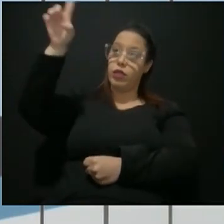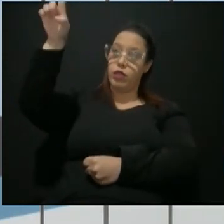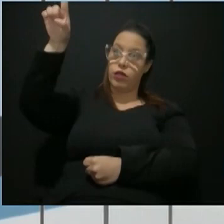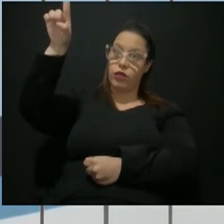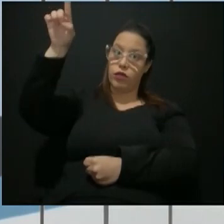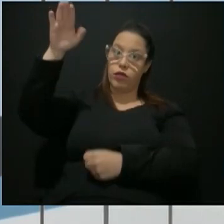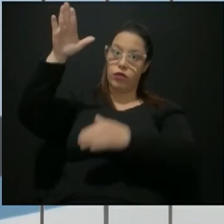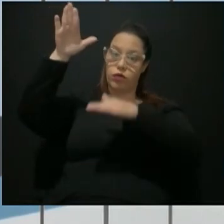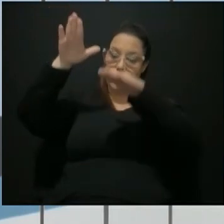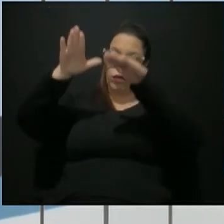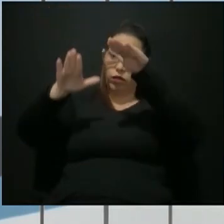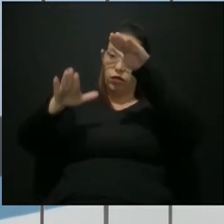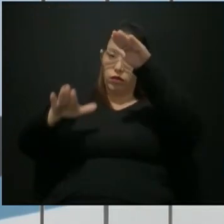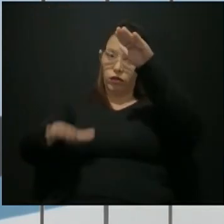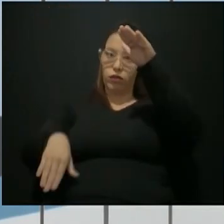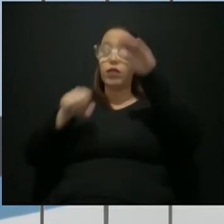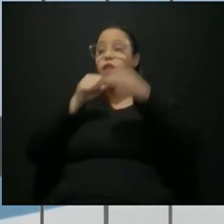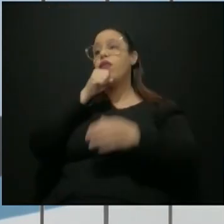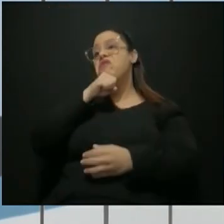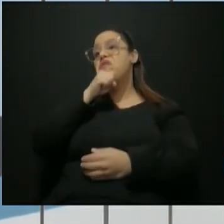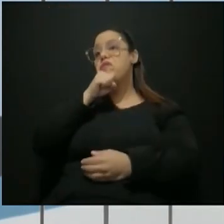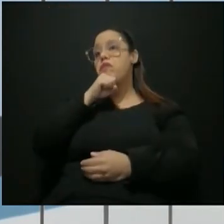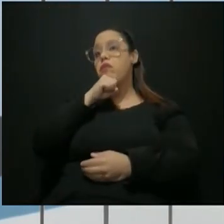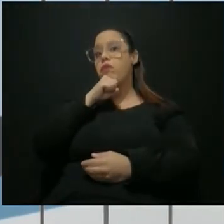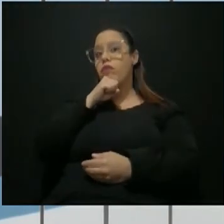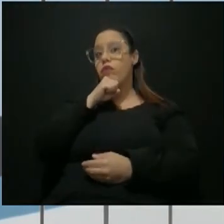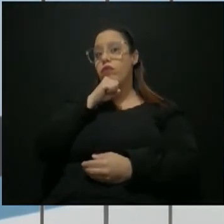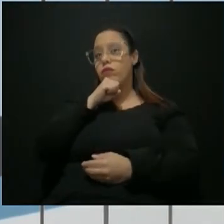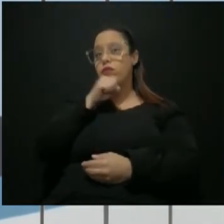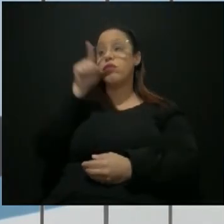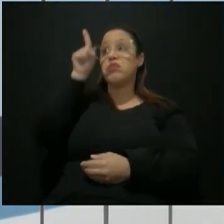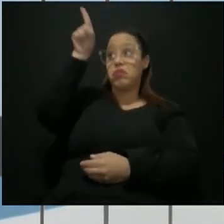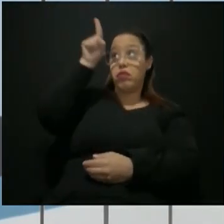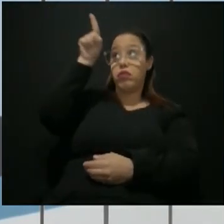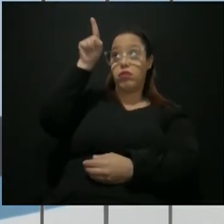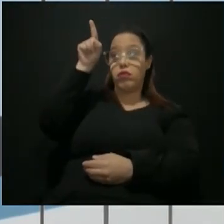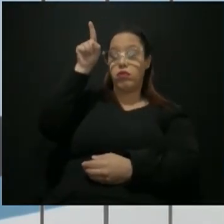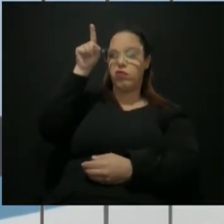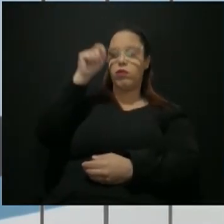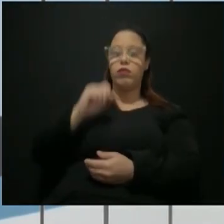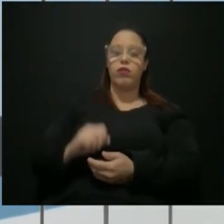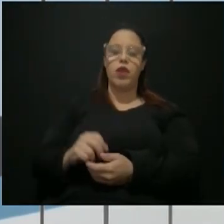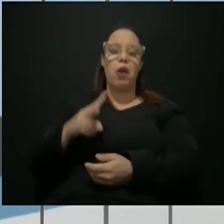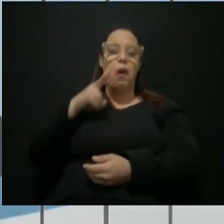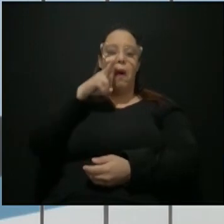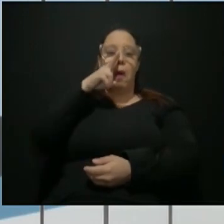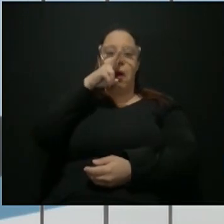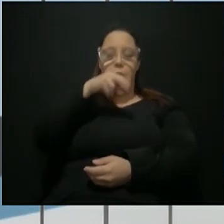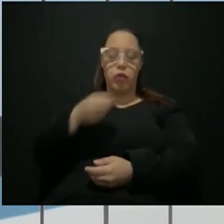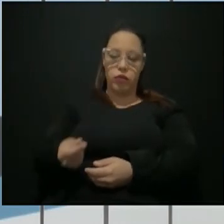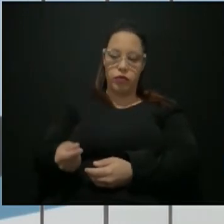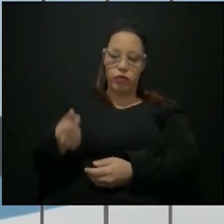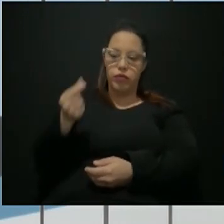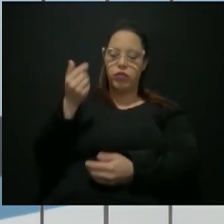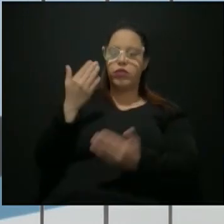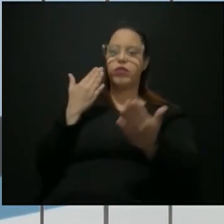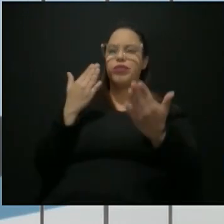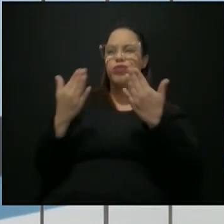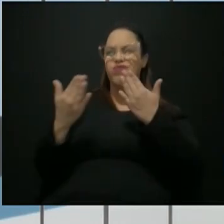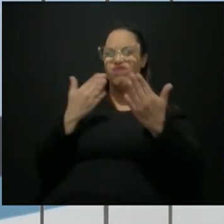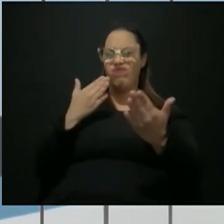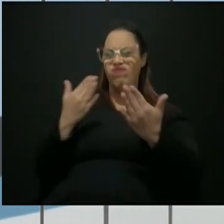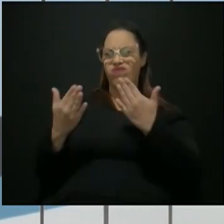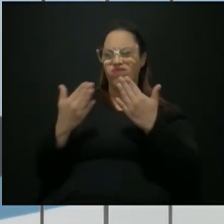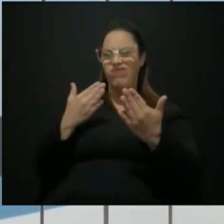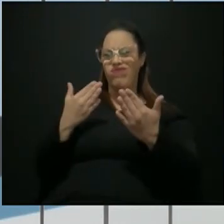tantos idosos. Mas as pessoas que estão lá, né, com a força de preensão manual, a gente compara, tem, em média, né, pessoas